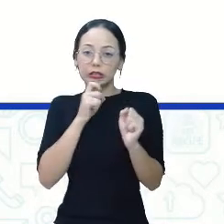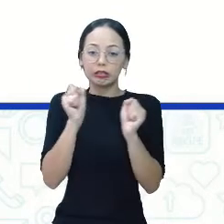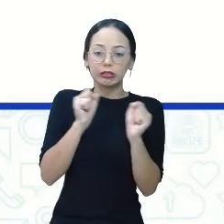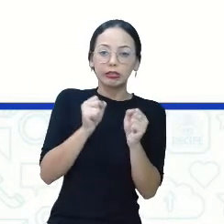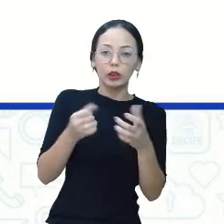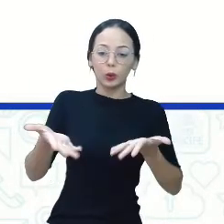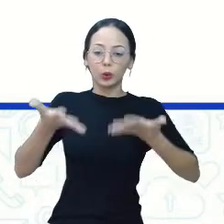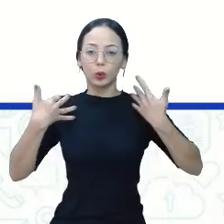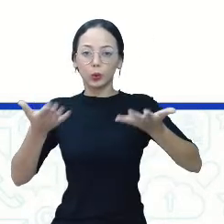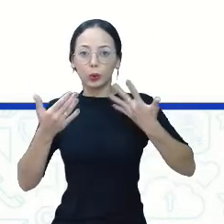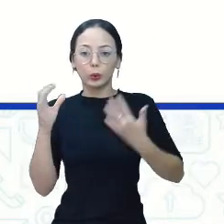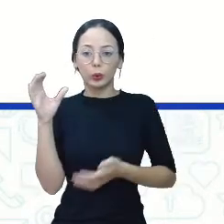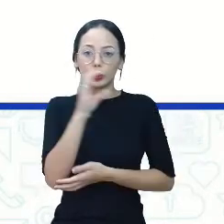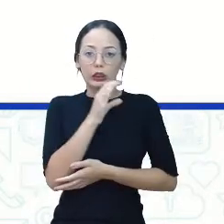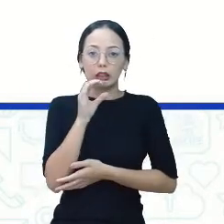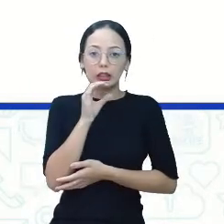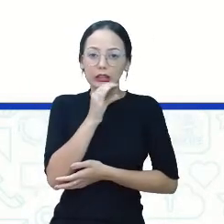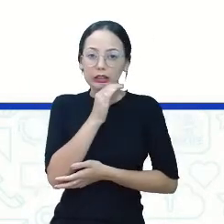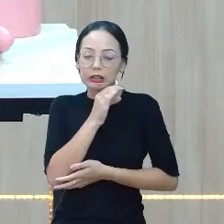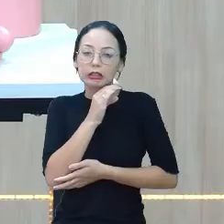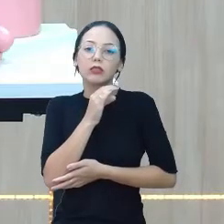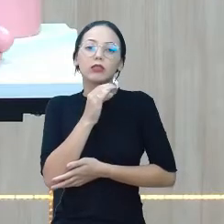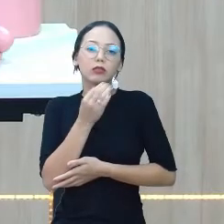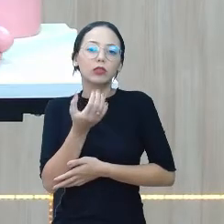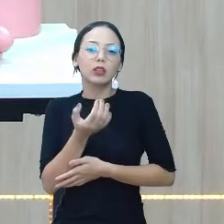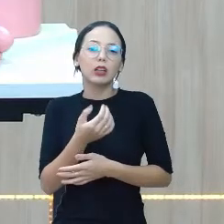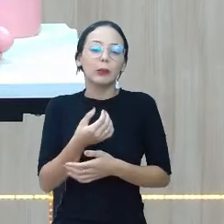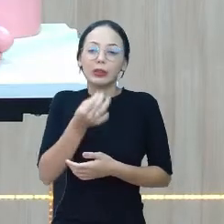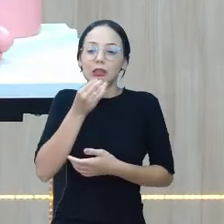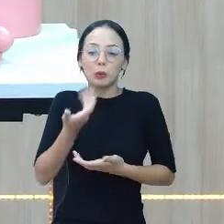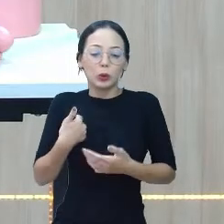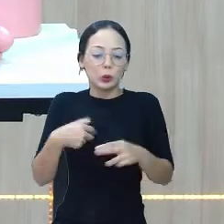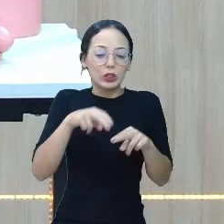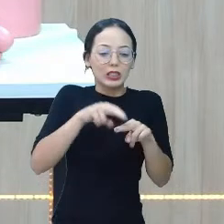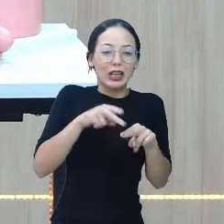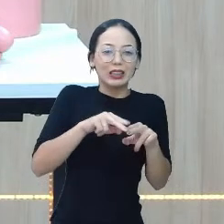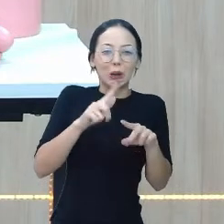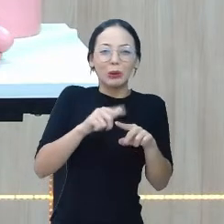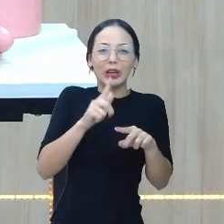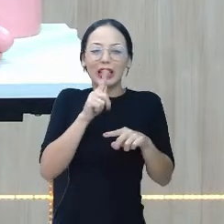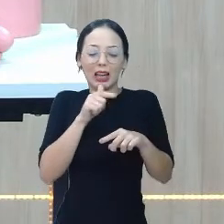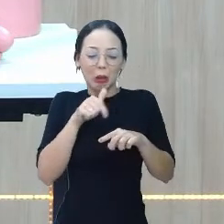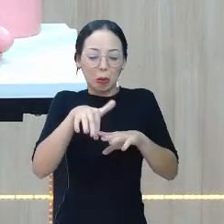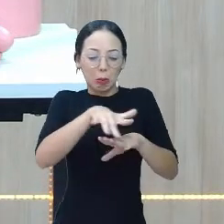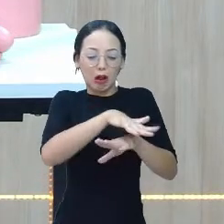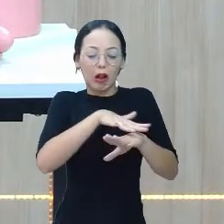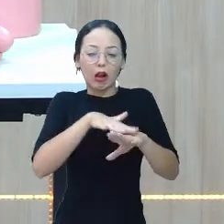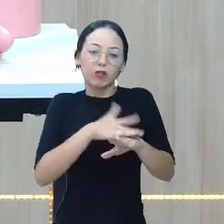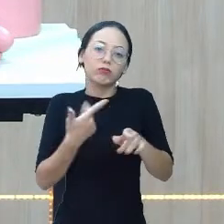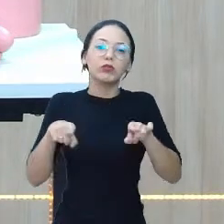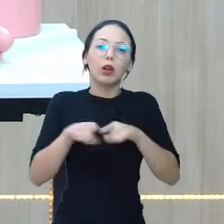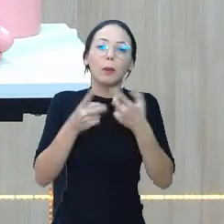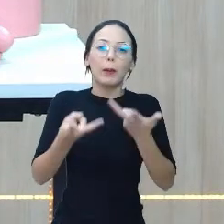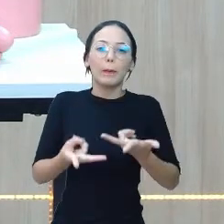está quente, né? Está áspero, não vou sentar aqui porque está molhado. Então, ele também tem